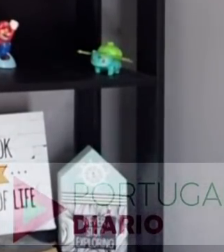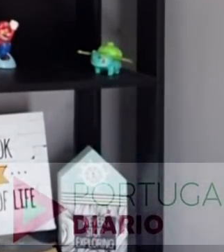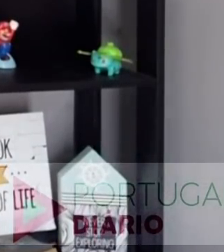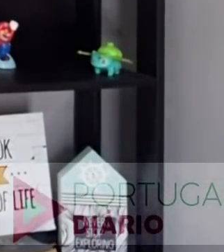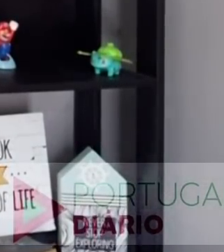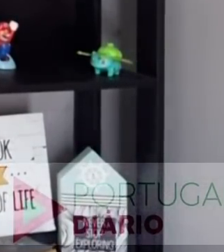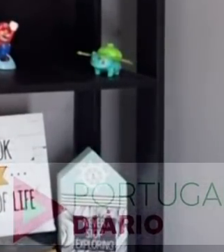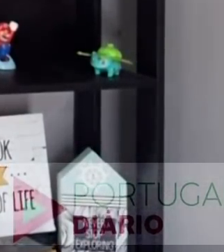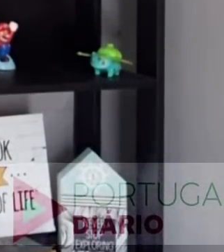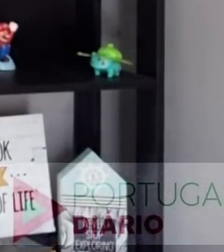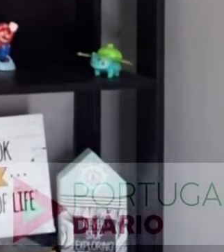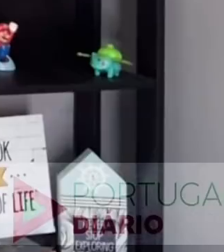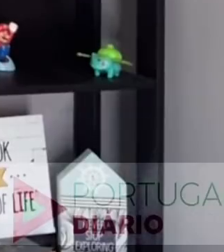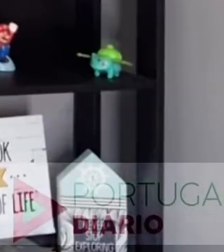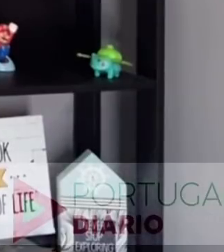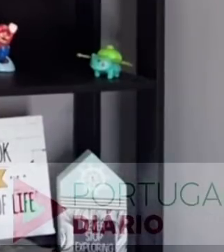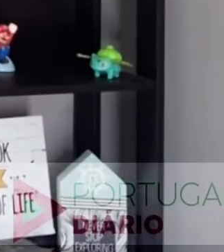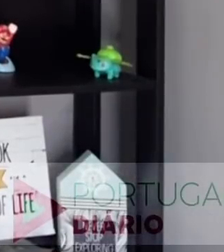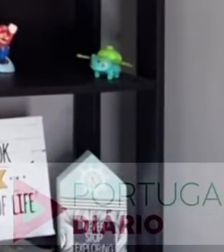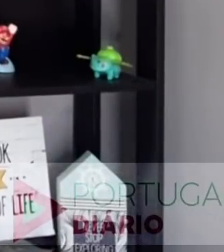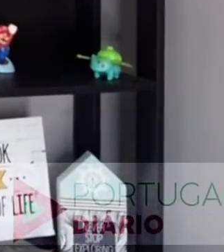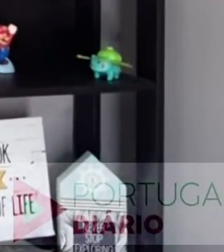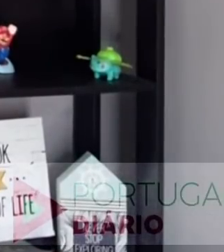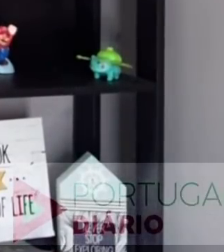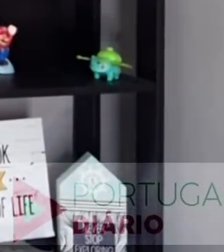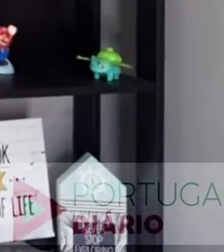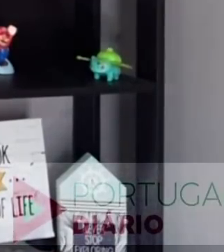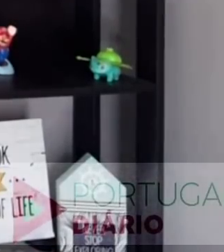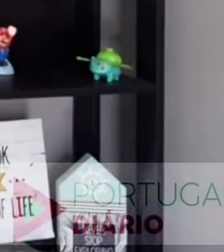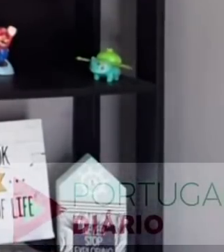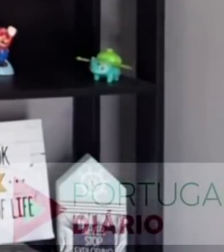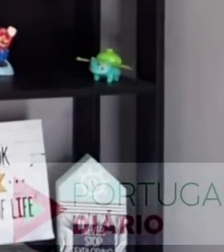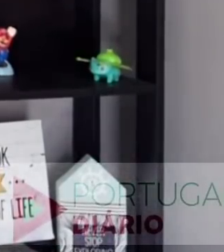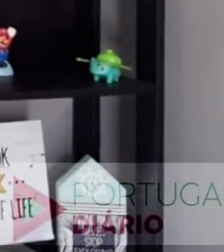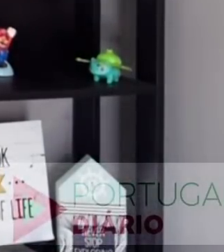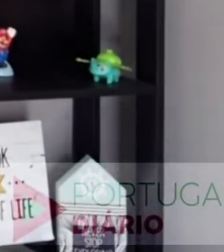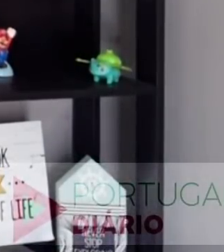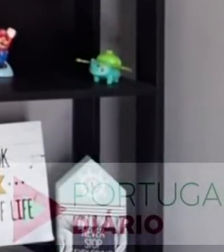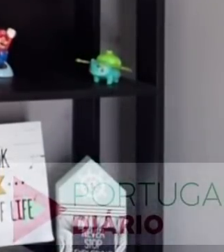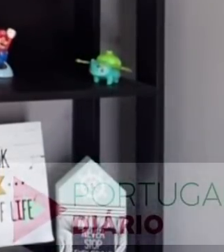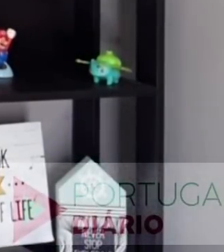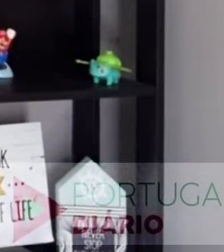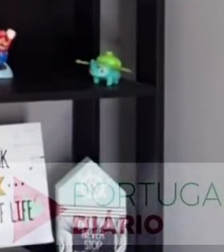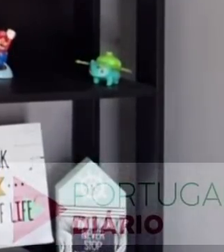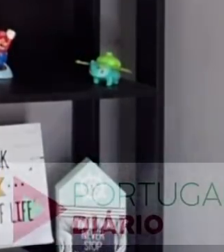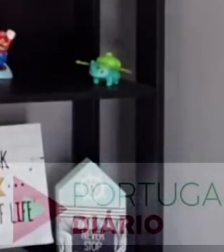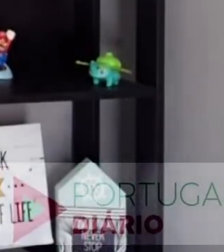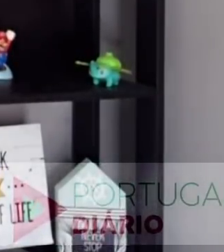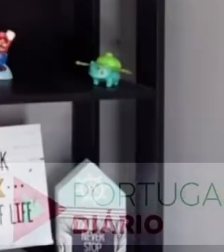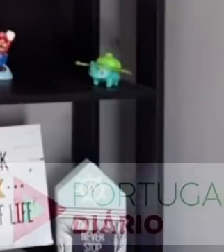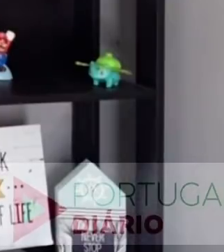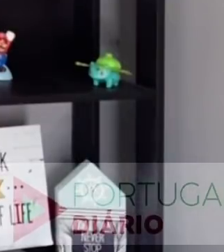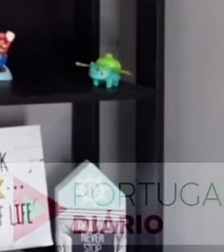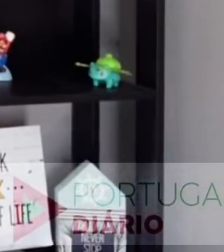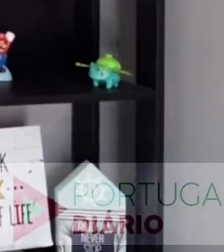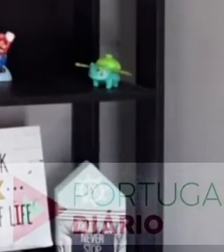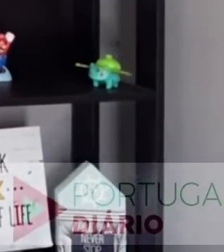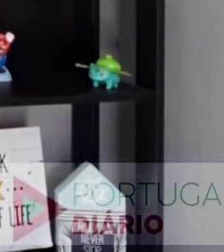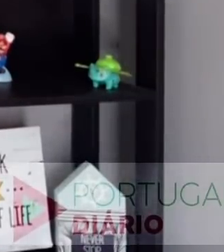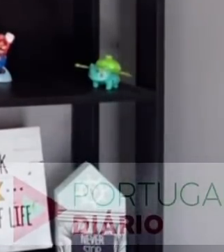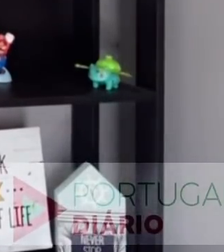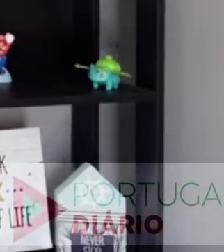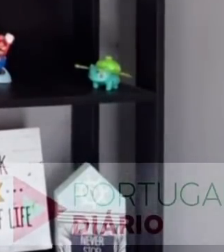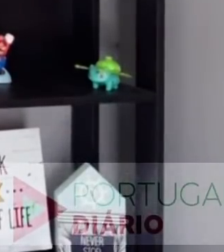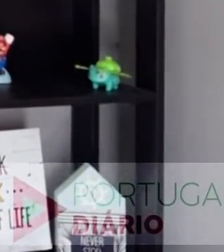Tivemos essa triste realidade, convivemos com isso por um tempo, mas graças a Deus esse confinamento fez com que superemos